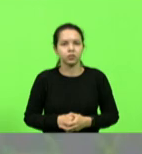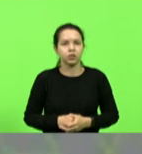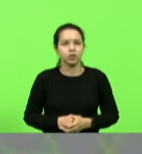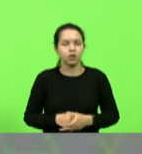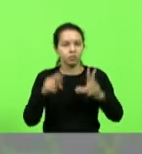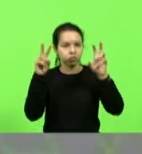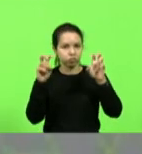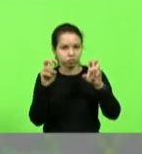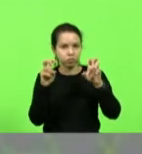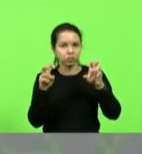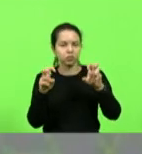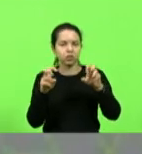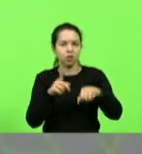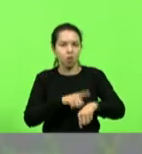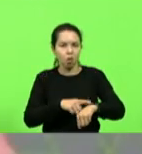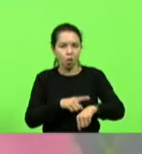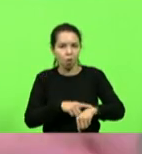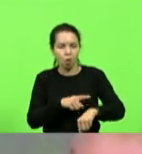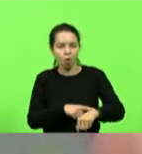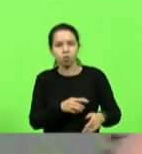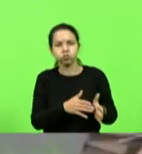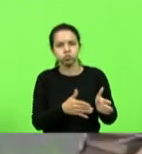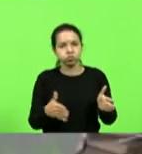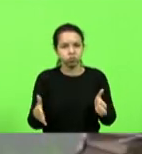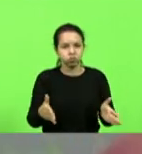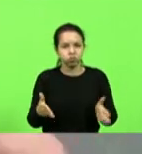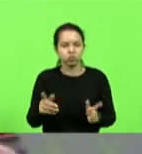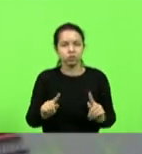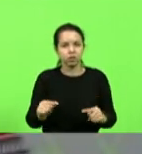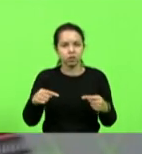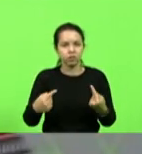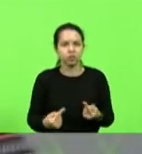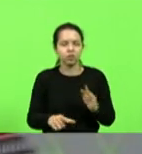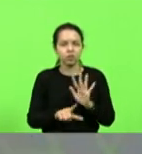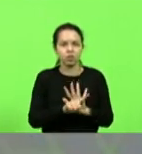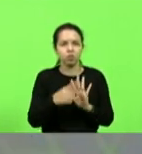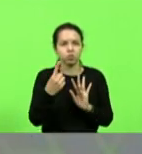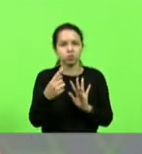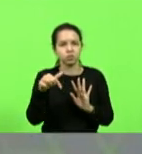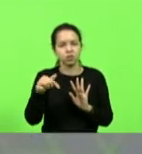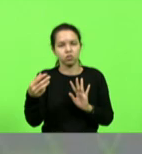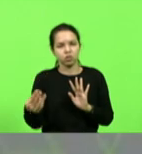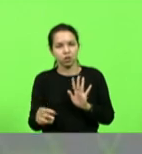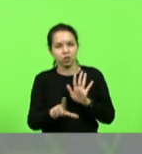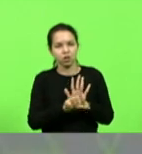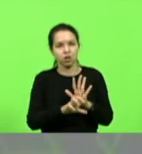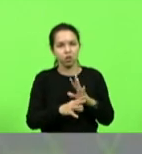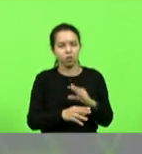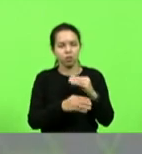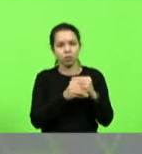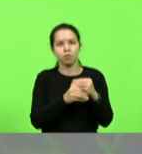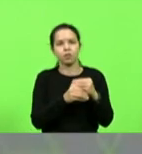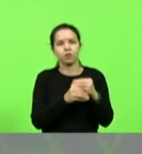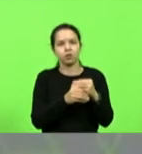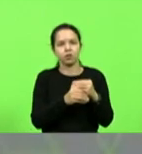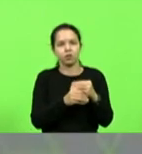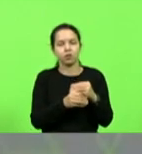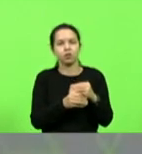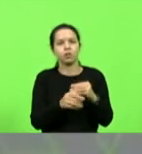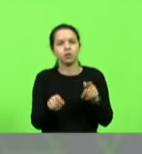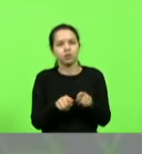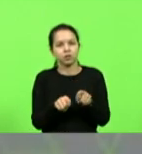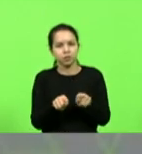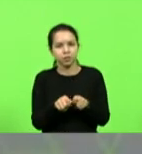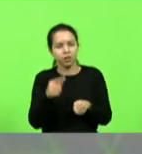carga horária, dedicação exclusiva, temos o desafio da lei 173, na lei complementar, né, da lei Mansueto, mas, por outro lado, lembrar